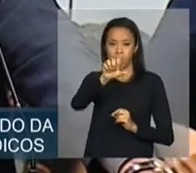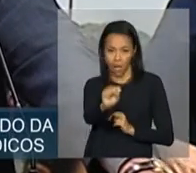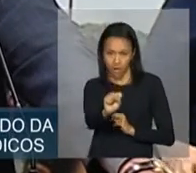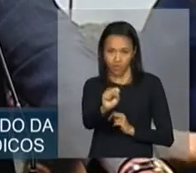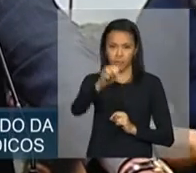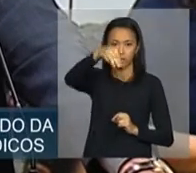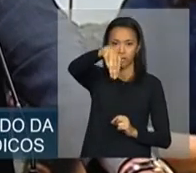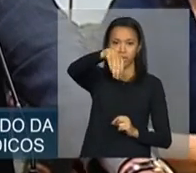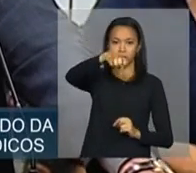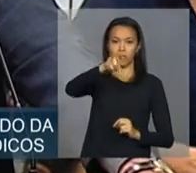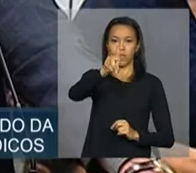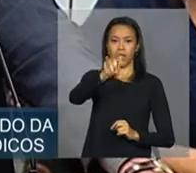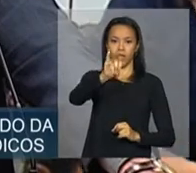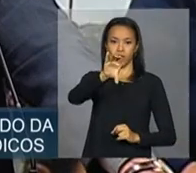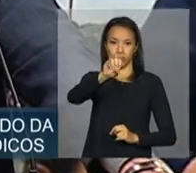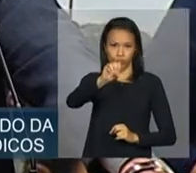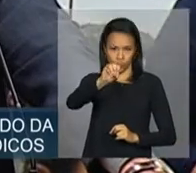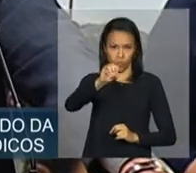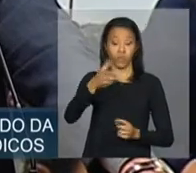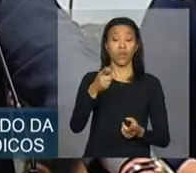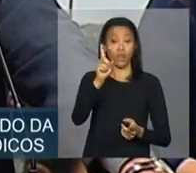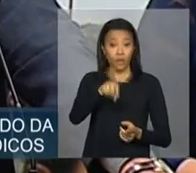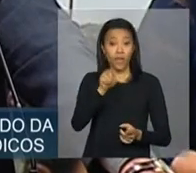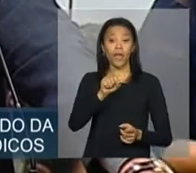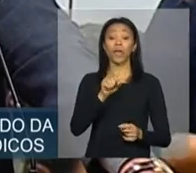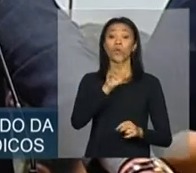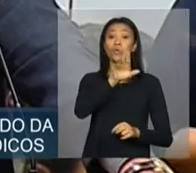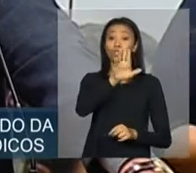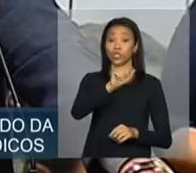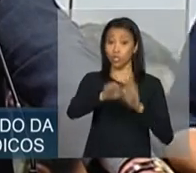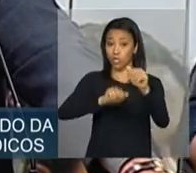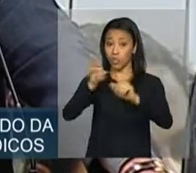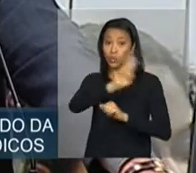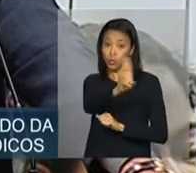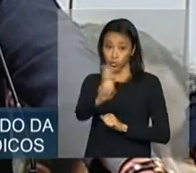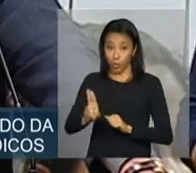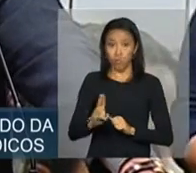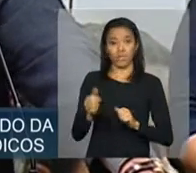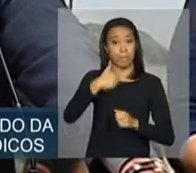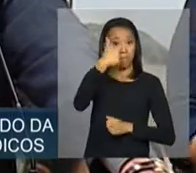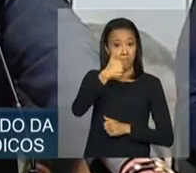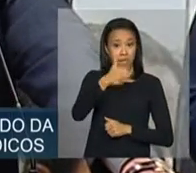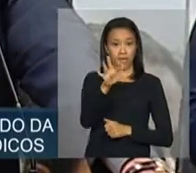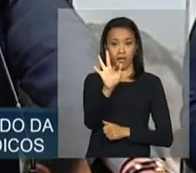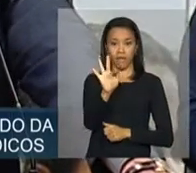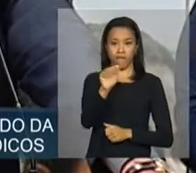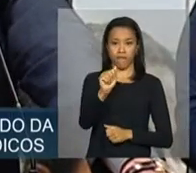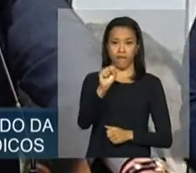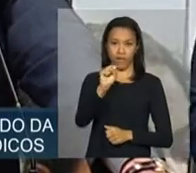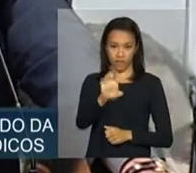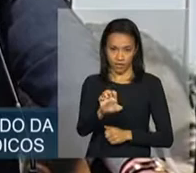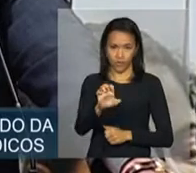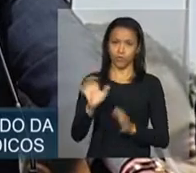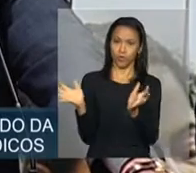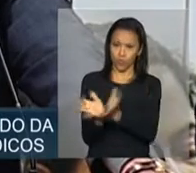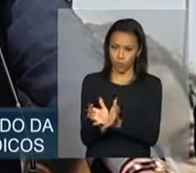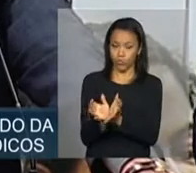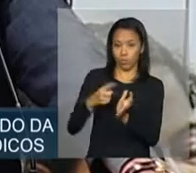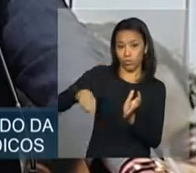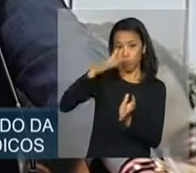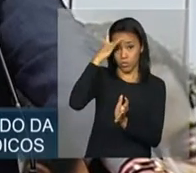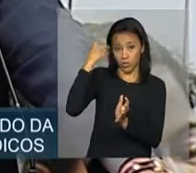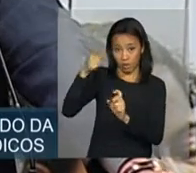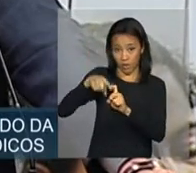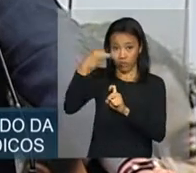que o anúncio é dessa primeira fase da finalização relação ao mologação do conjunto de brasileiros e também dos